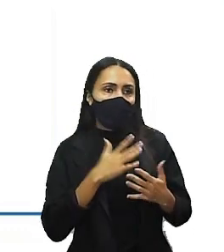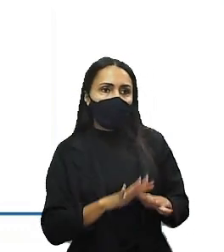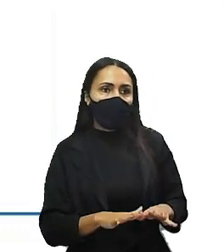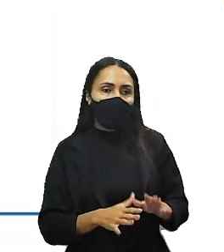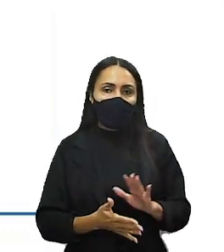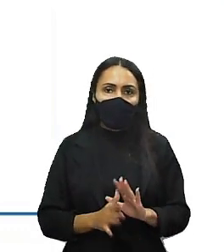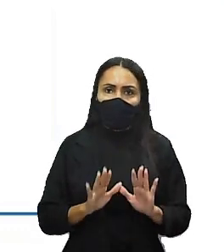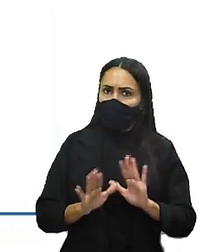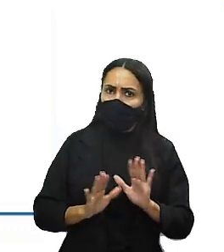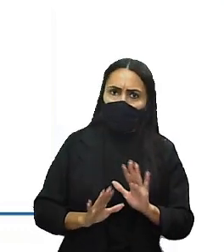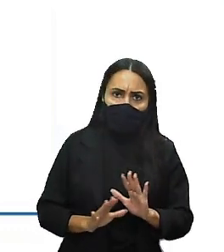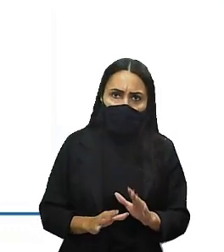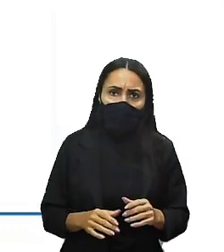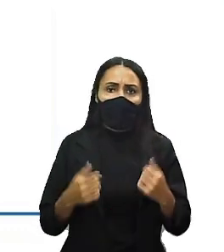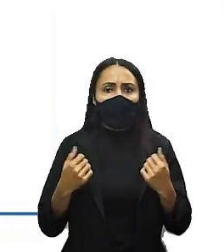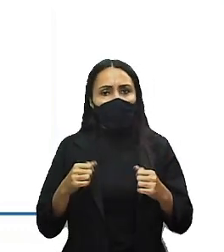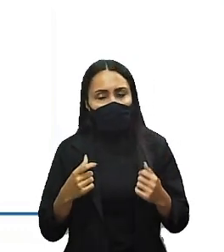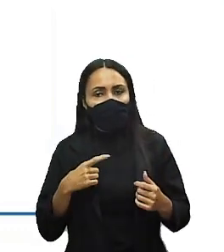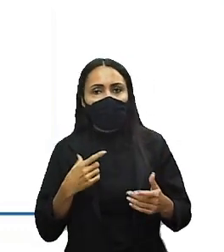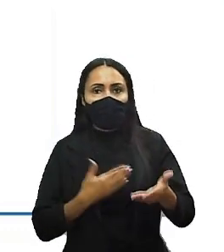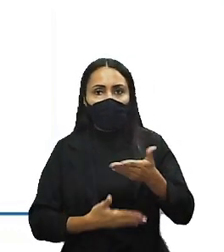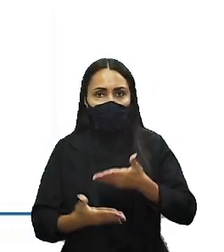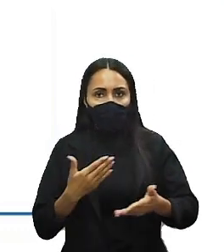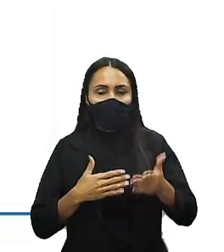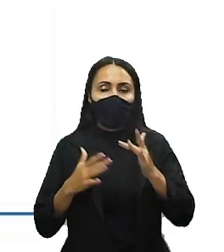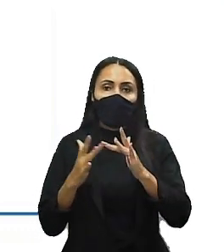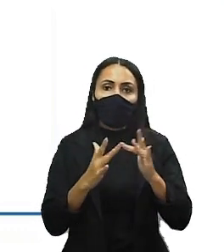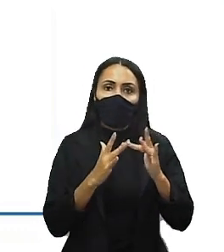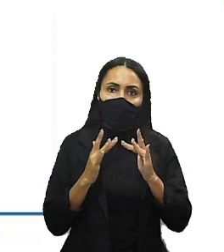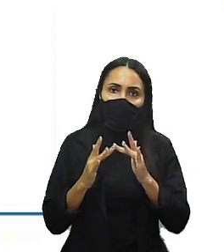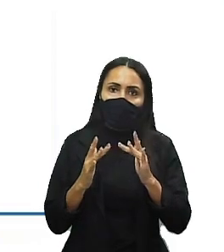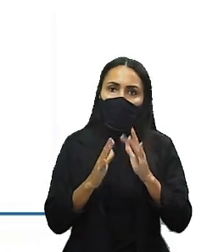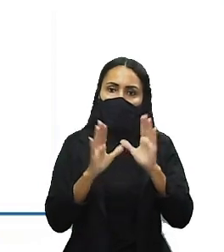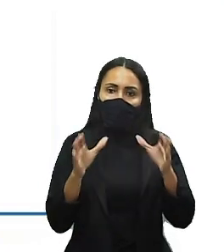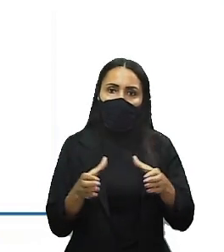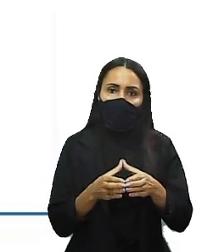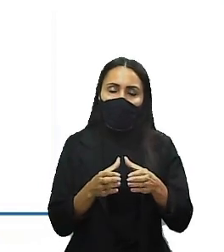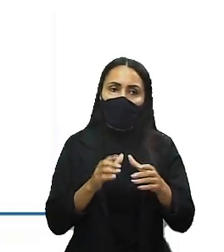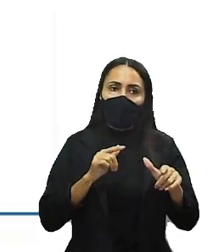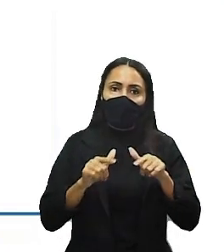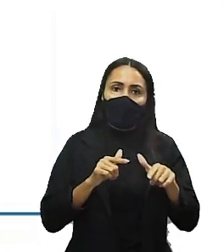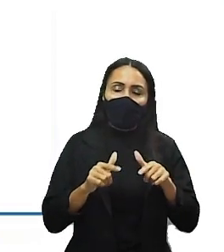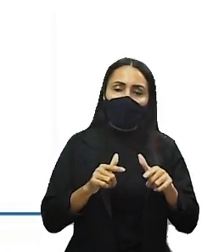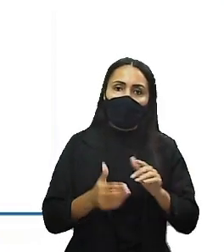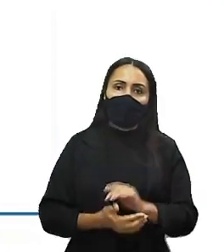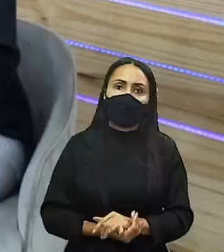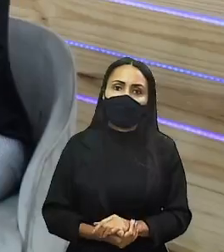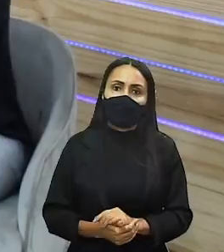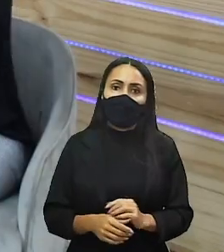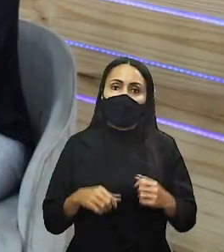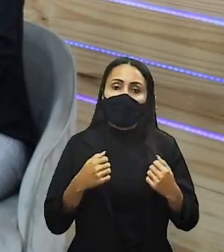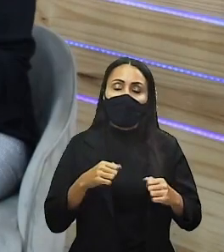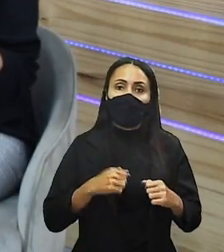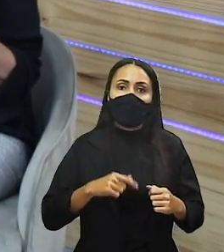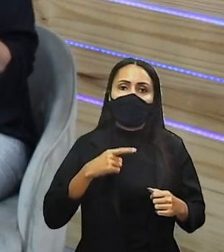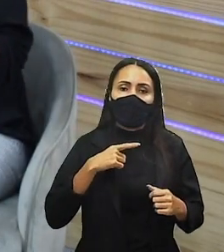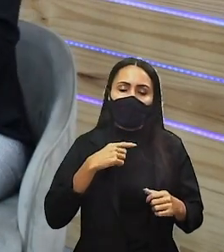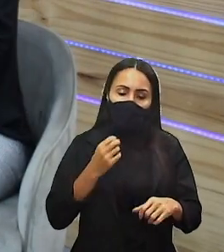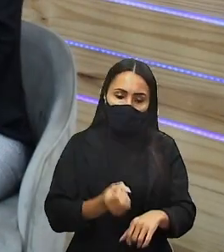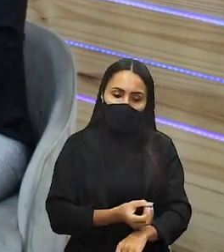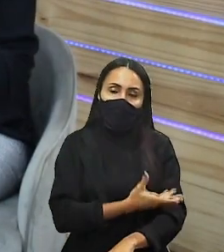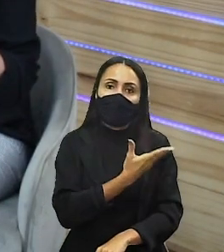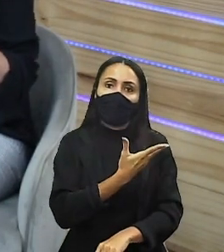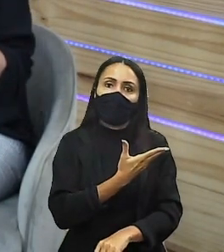que eu faço o meu? Não, gente, tem que ter uma coisa de contato, tanto com a equipe de trabalho como com o usuário. A gente tem que ter essa coisa